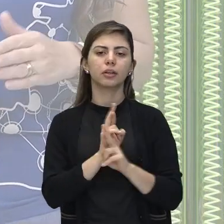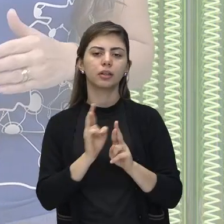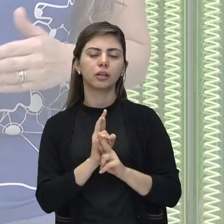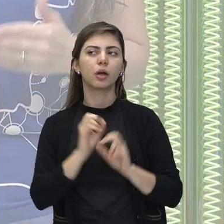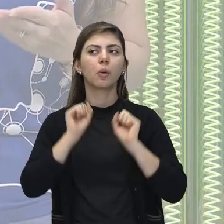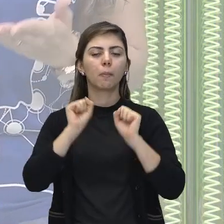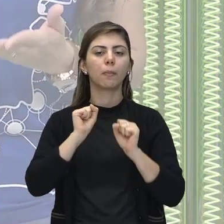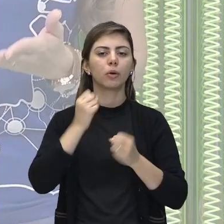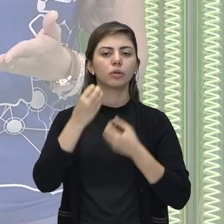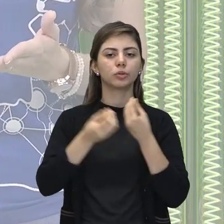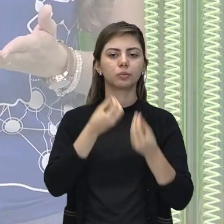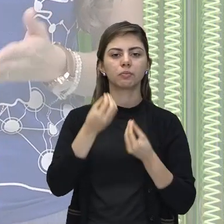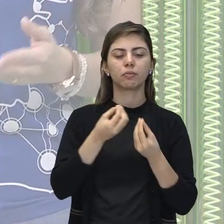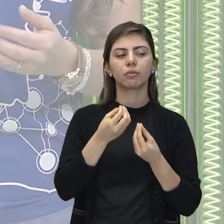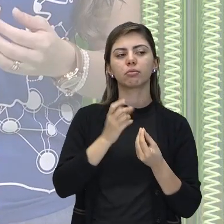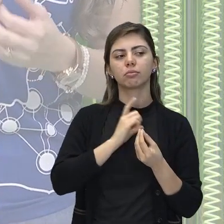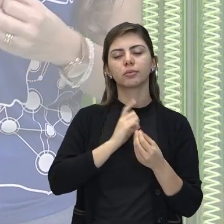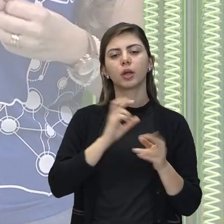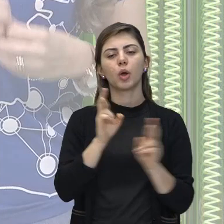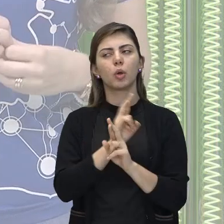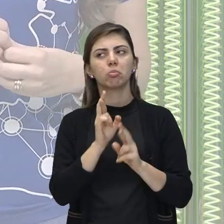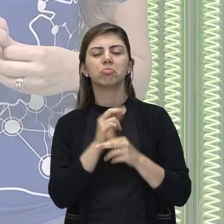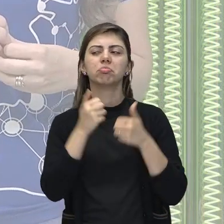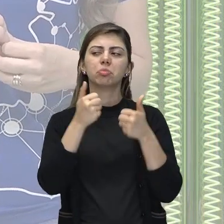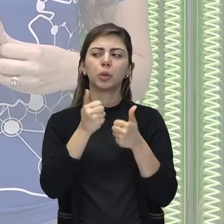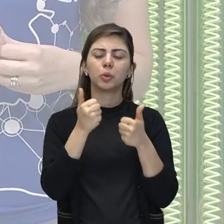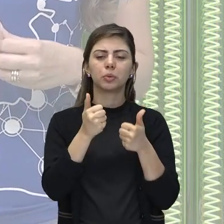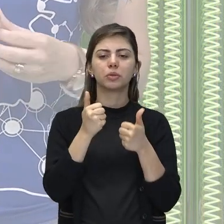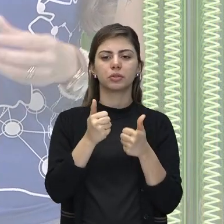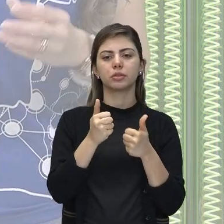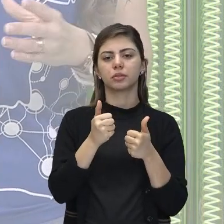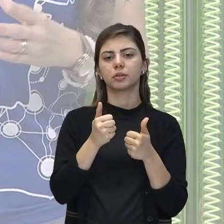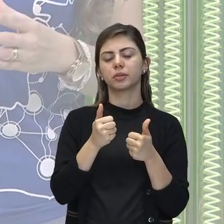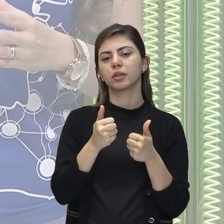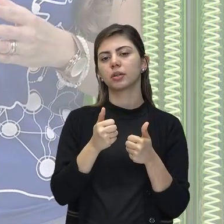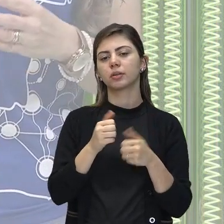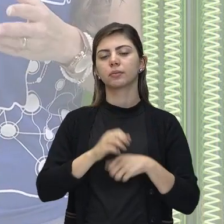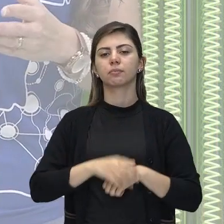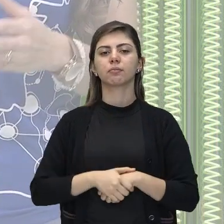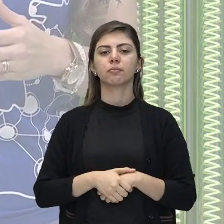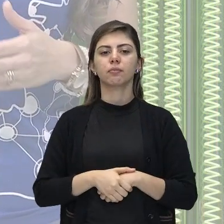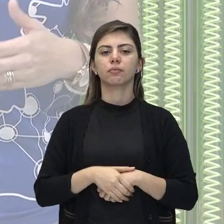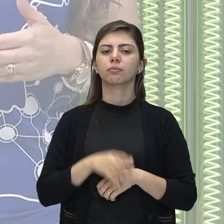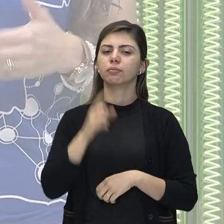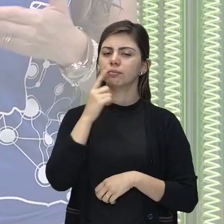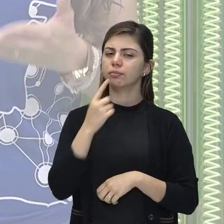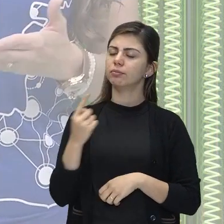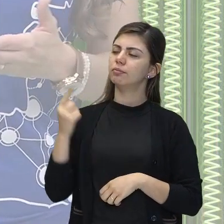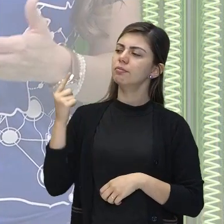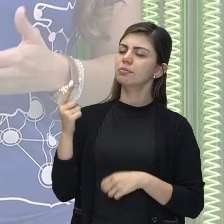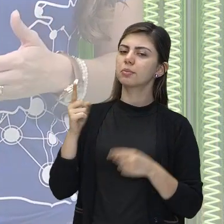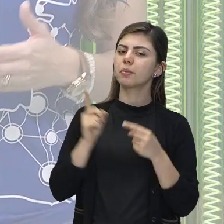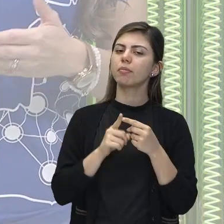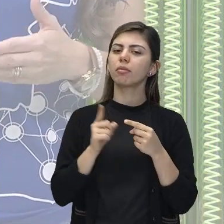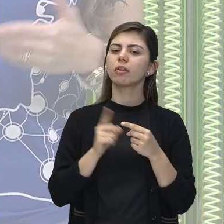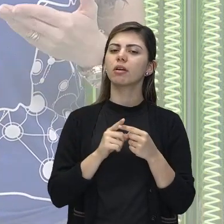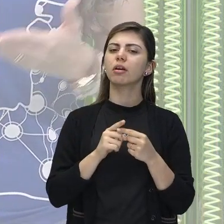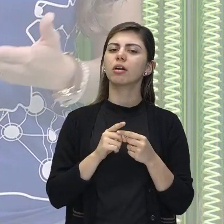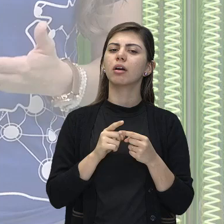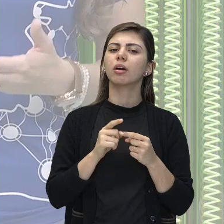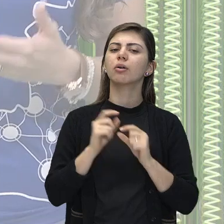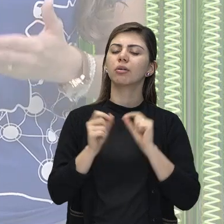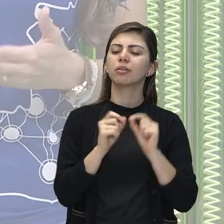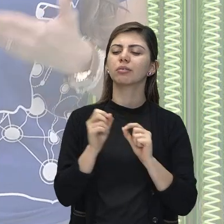ainda harmônicas ou positivas. O que quer dizer relações harmônicas? São